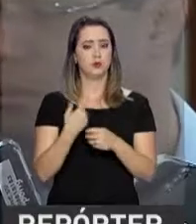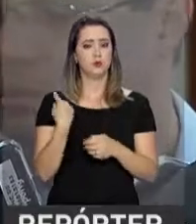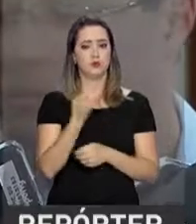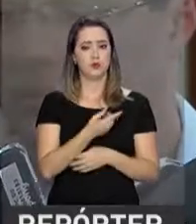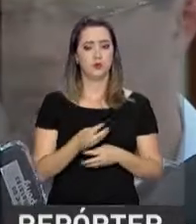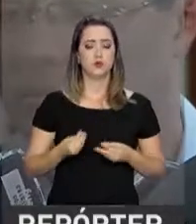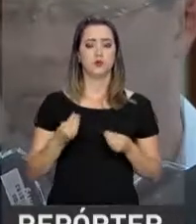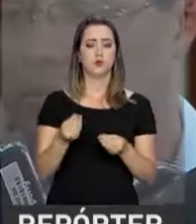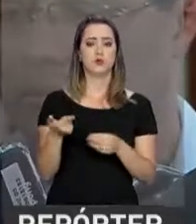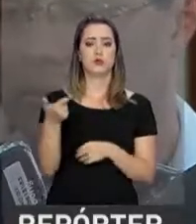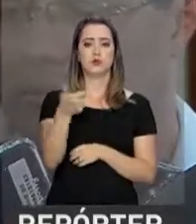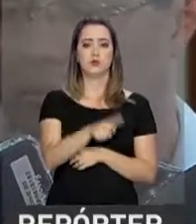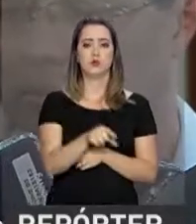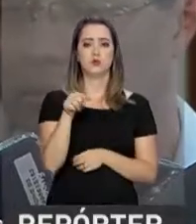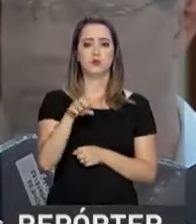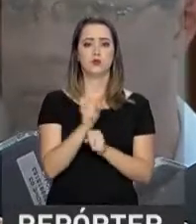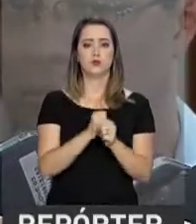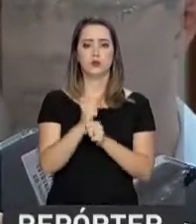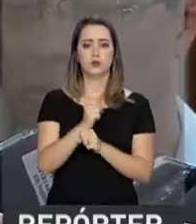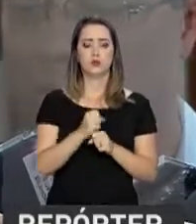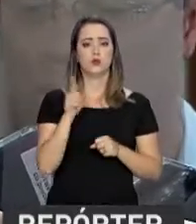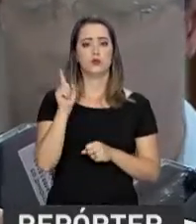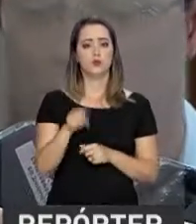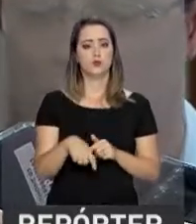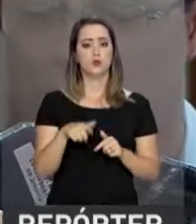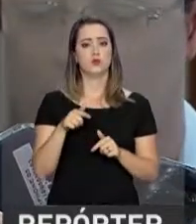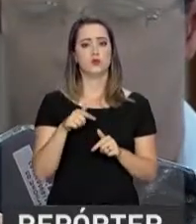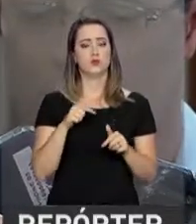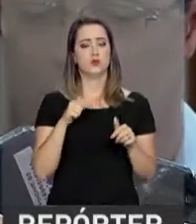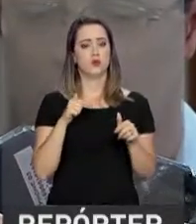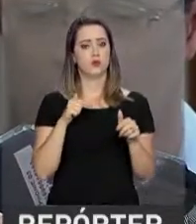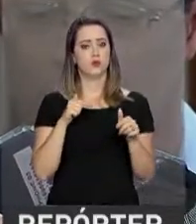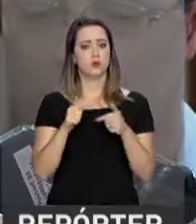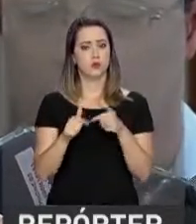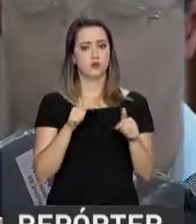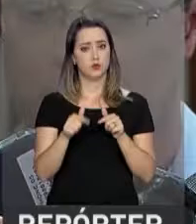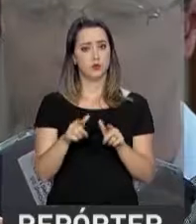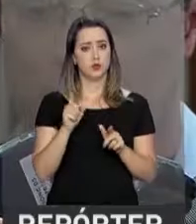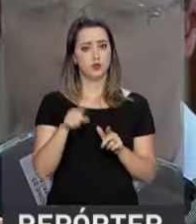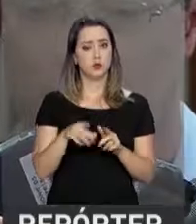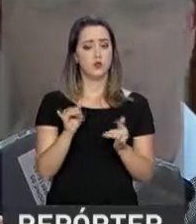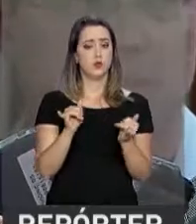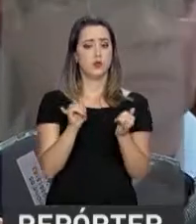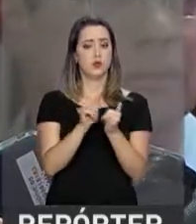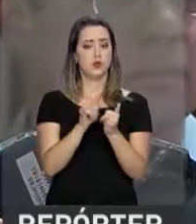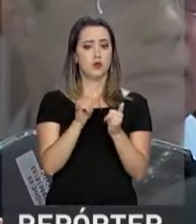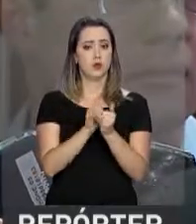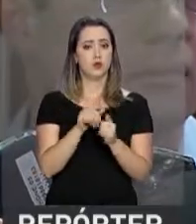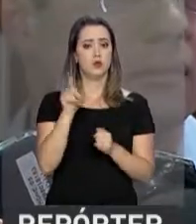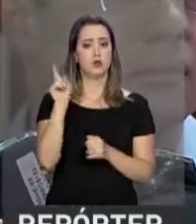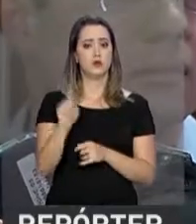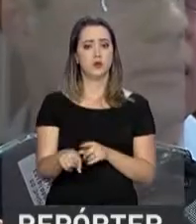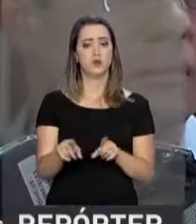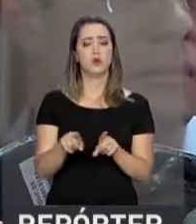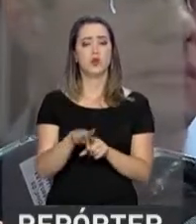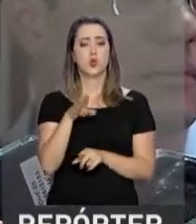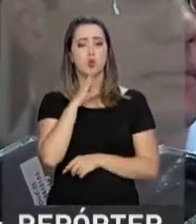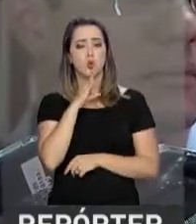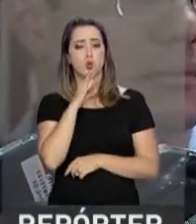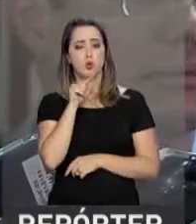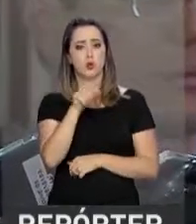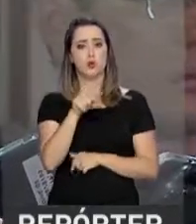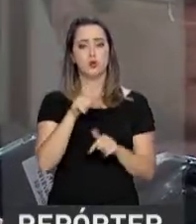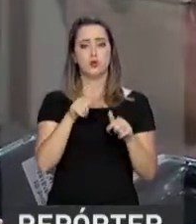que nós vamos realizar este ano é um ato digamos assim como eu disse de clemência e é também um ato de reconhecimento